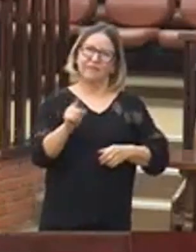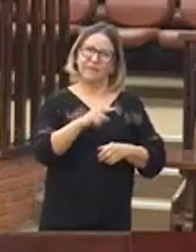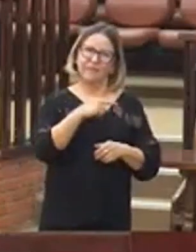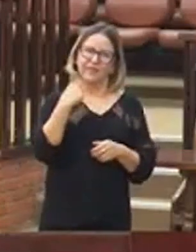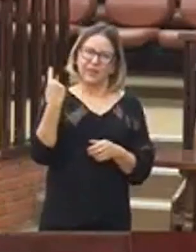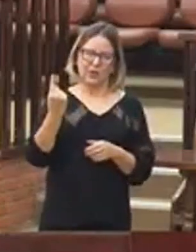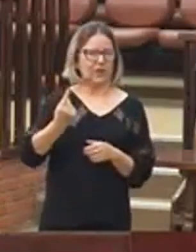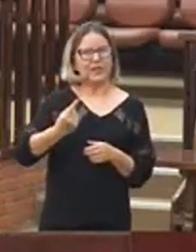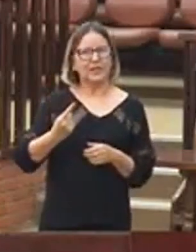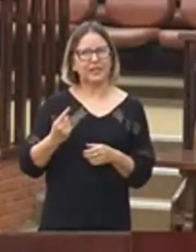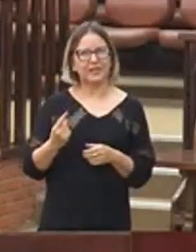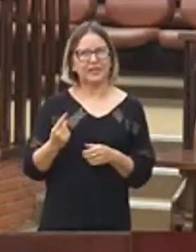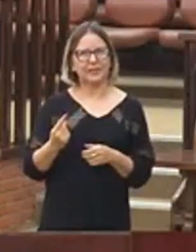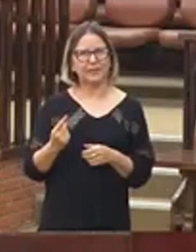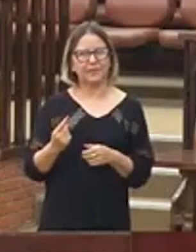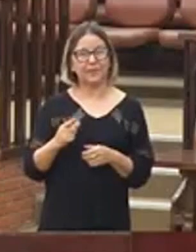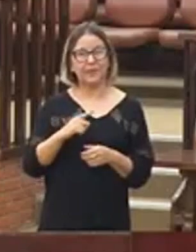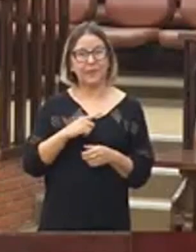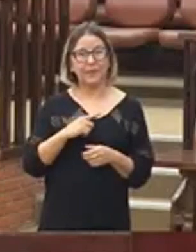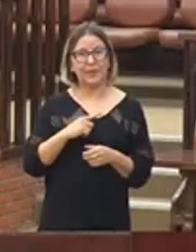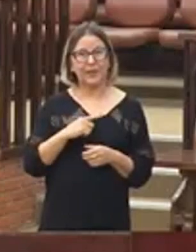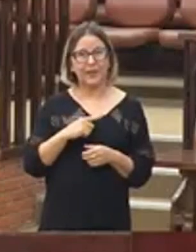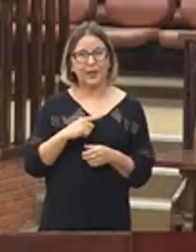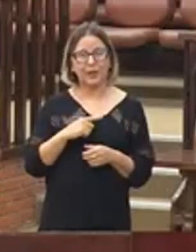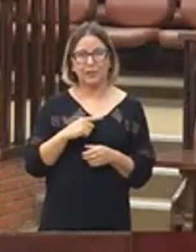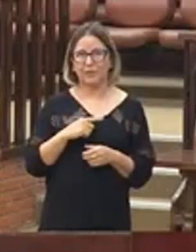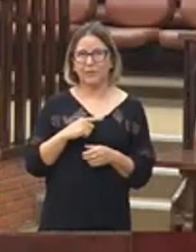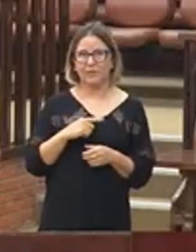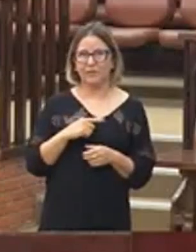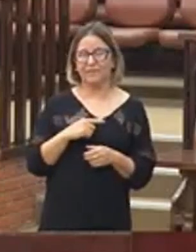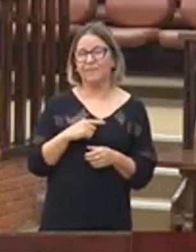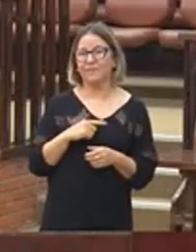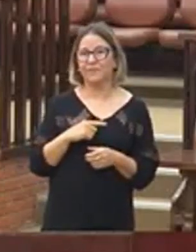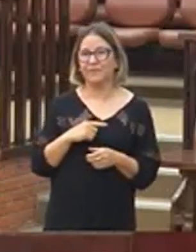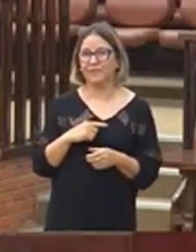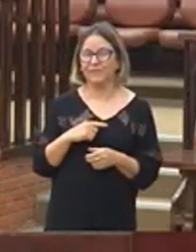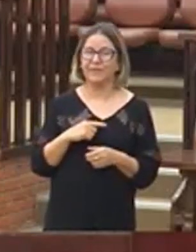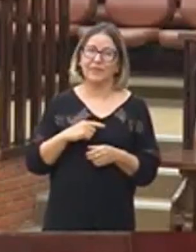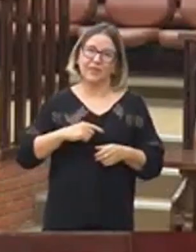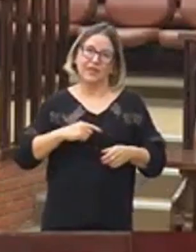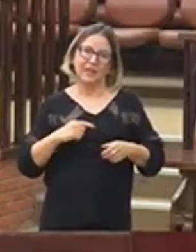forma de tratamento do Senhor com a igreja do século 21.